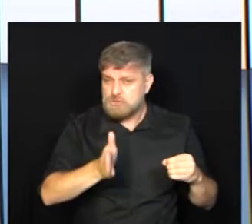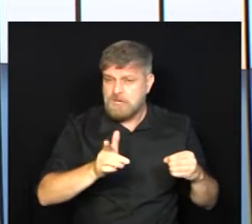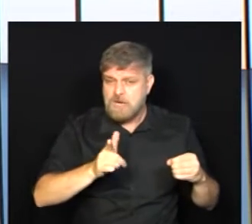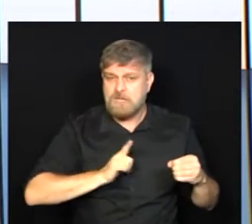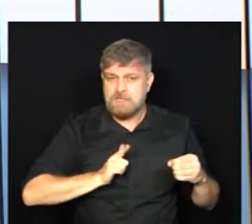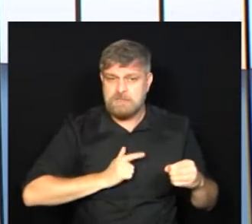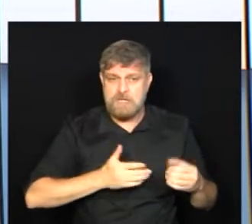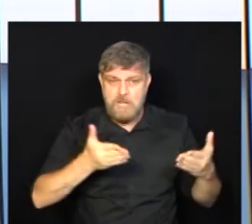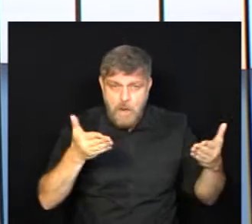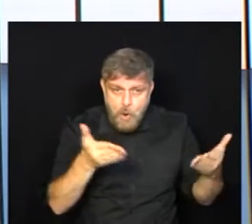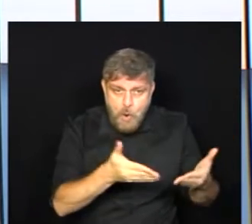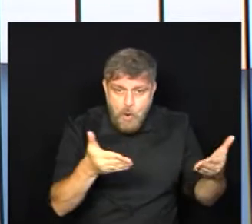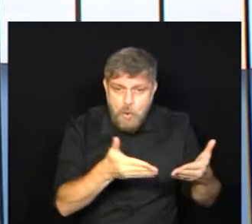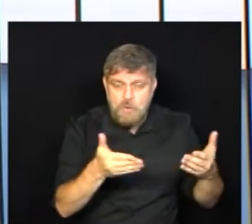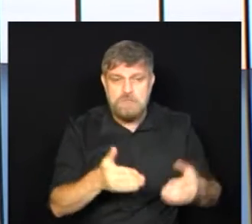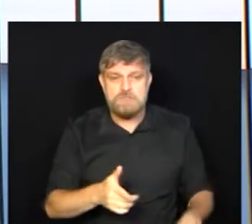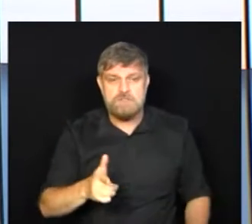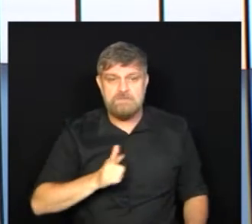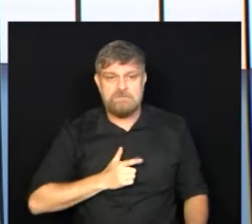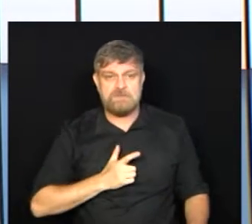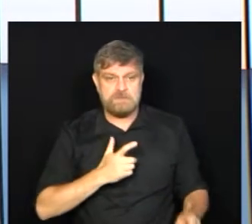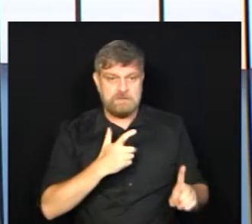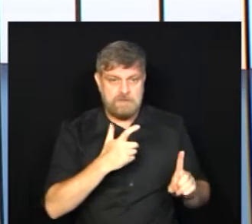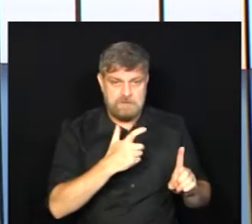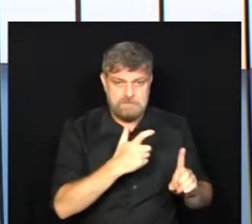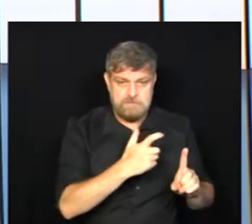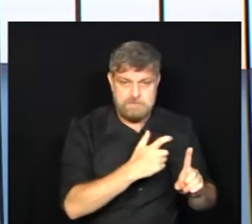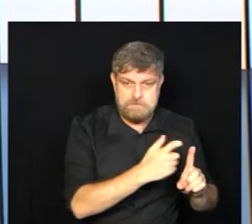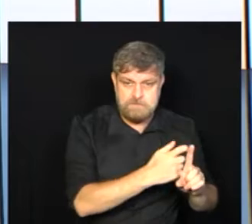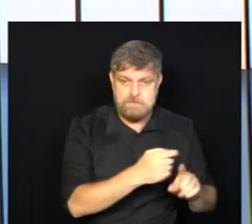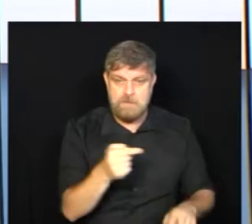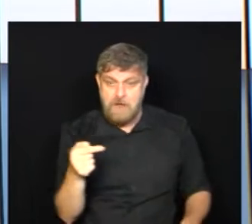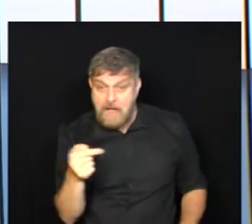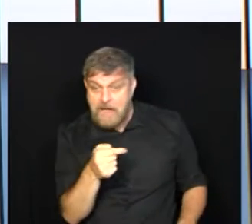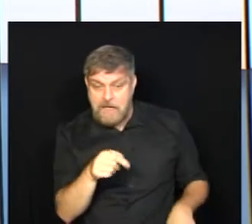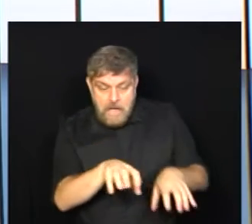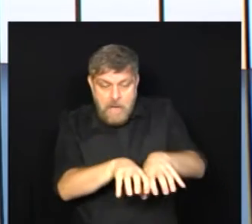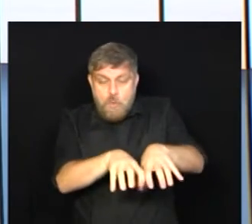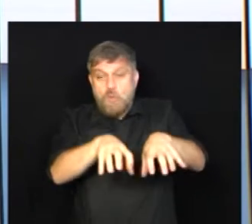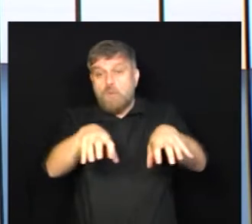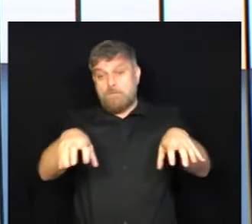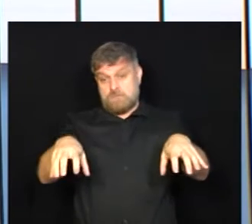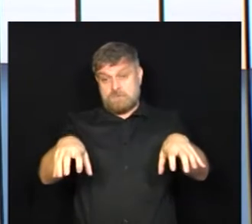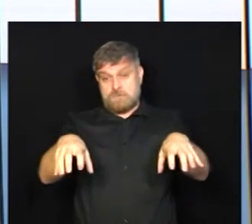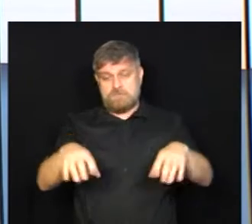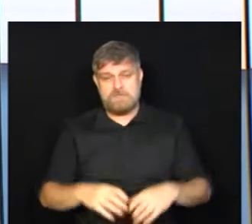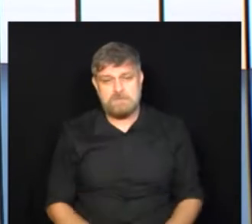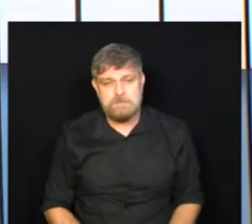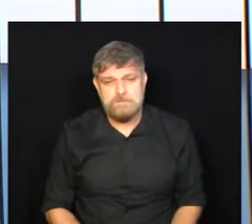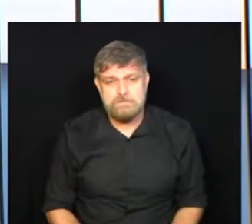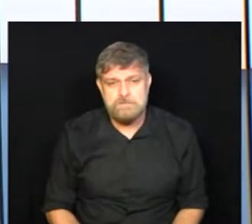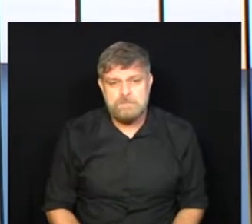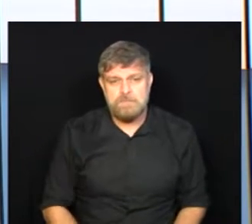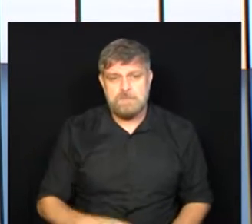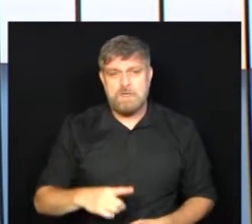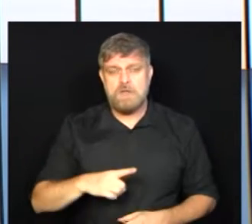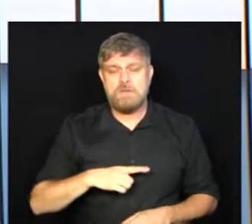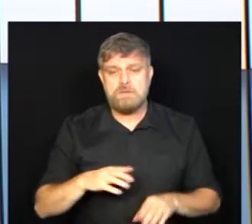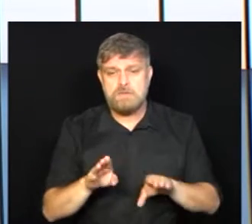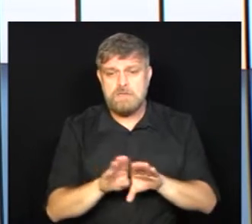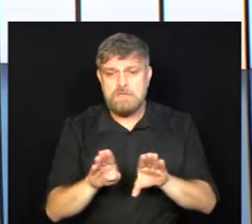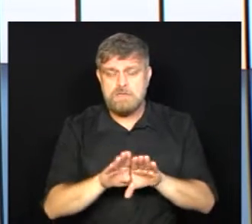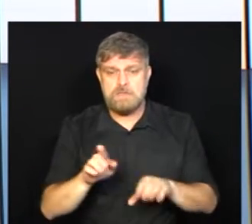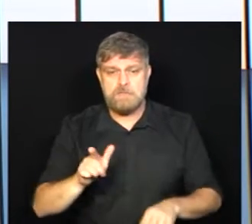inclusive hoje, estão recebendo essa vacina da Coronavac, e eles têm, é um outro grupo. Olha, nós temos ainda